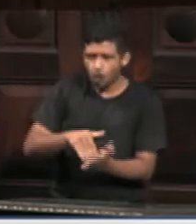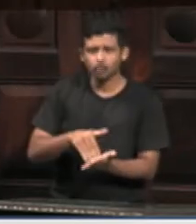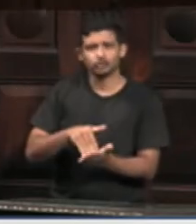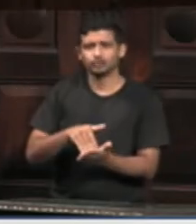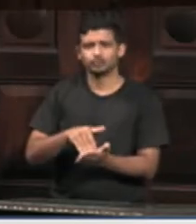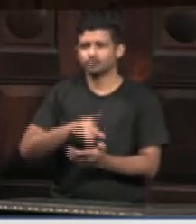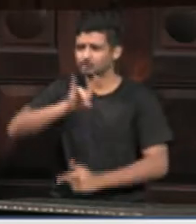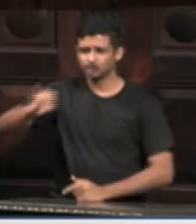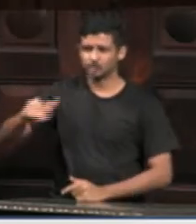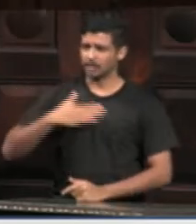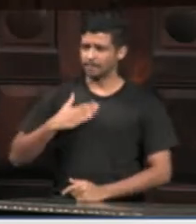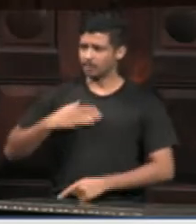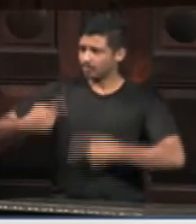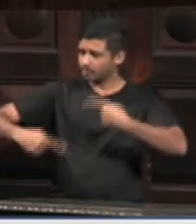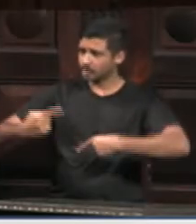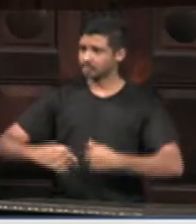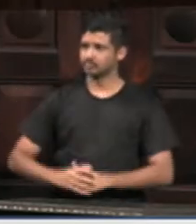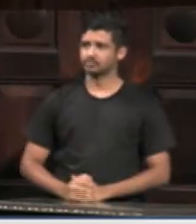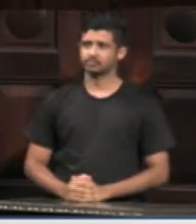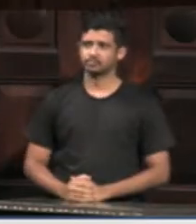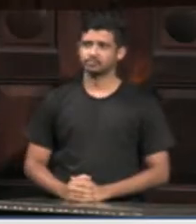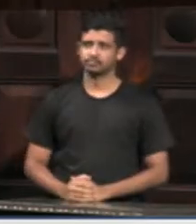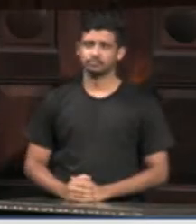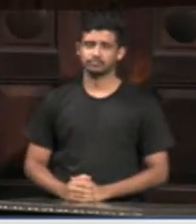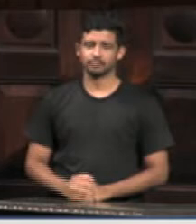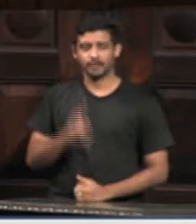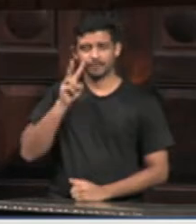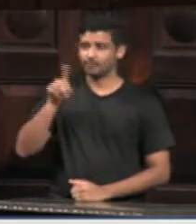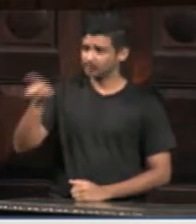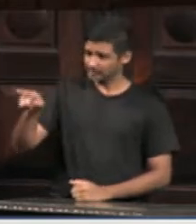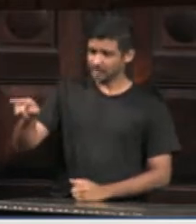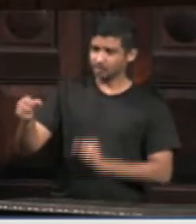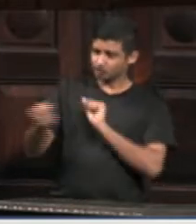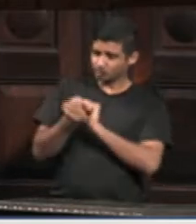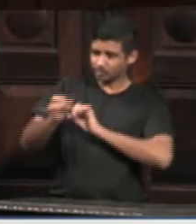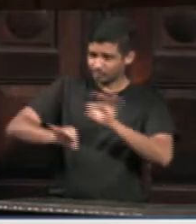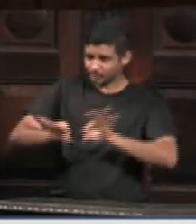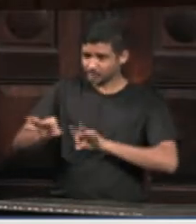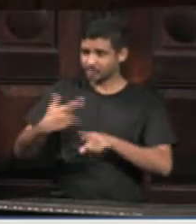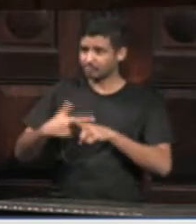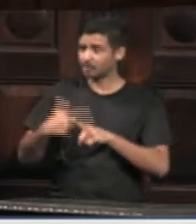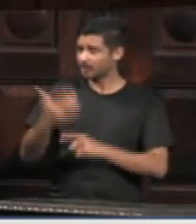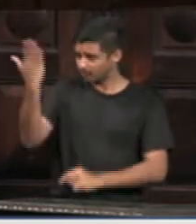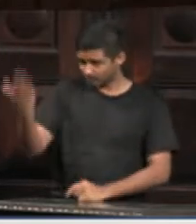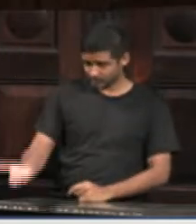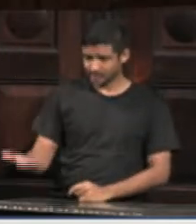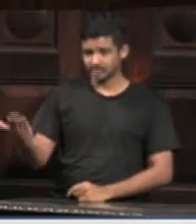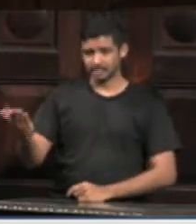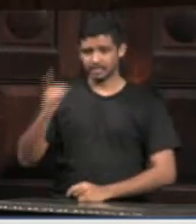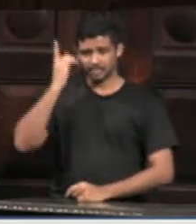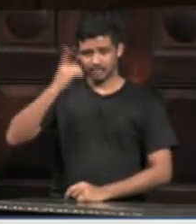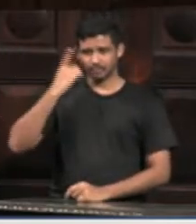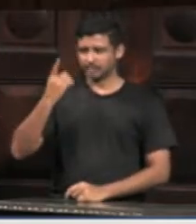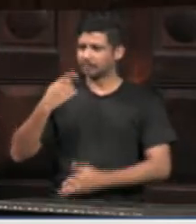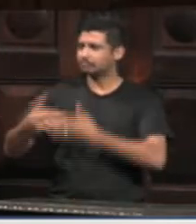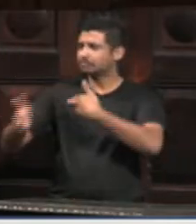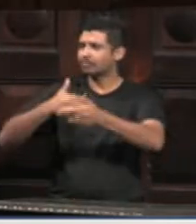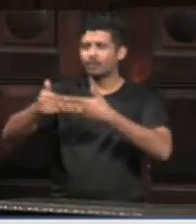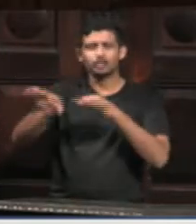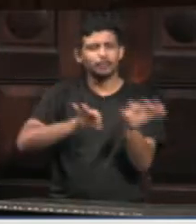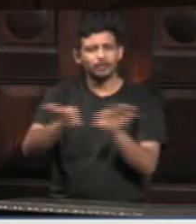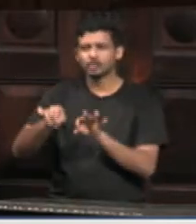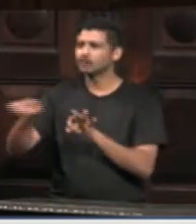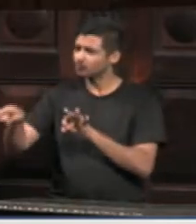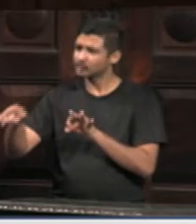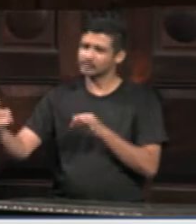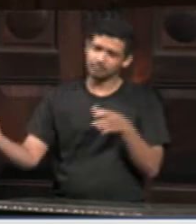minha capacidade política de ter Vossa Excelência nesse projeto. Porque Vossa Excelência tem lugar em qualquer projeto que nobreça